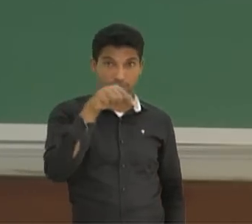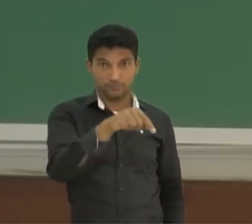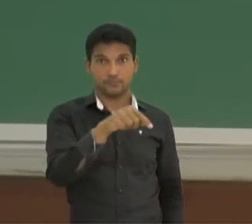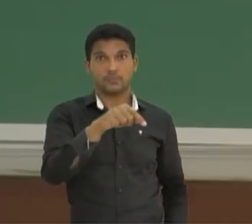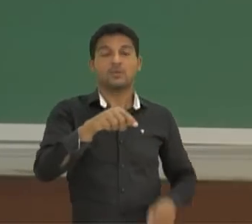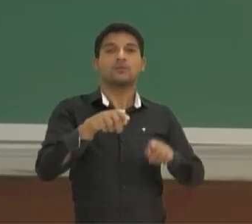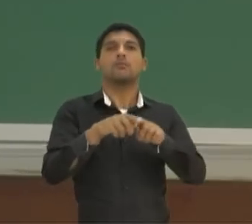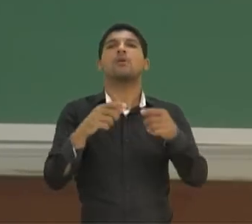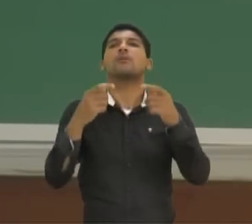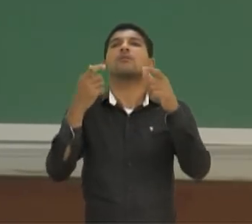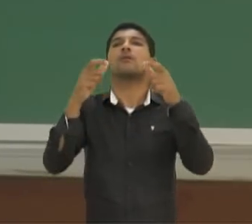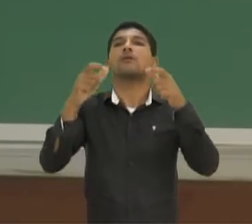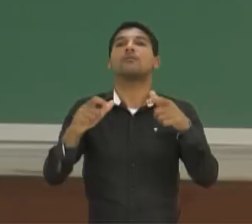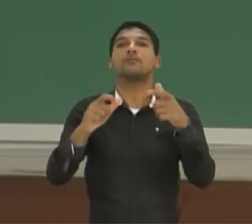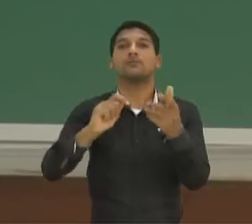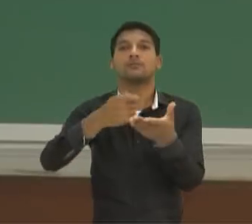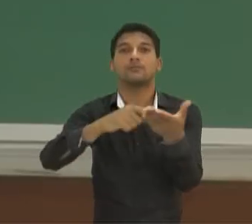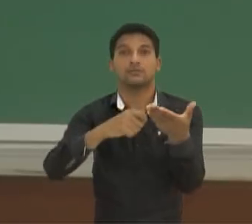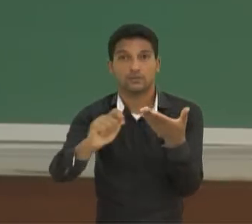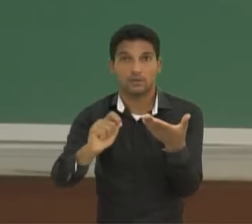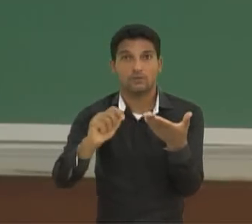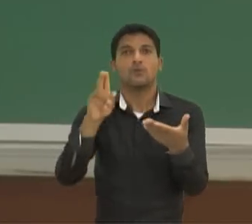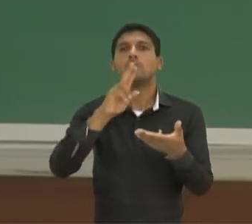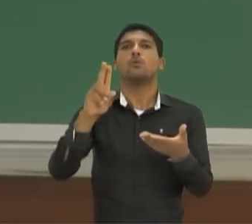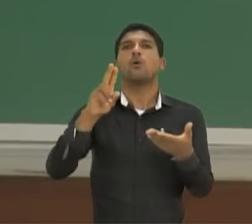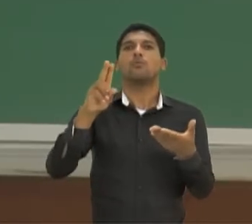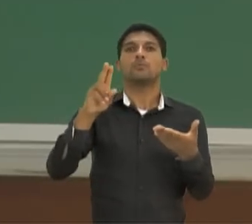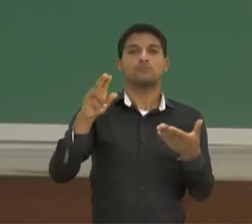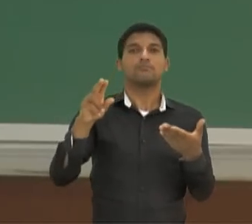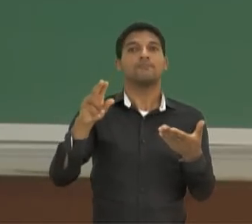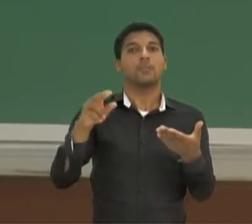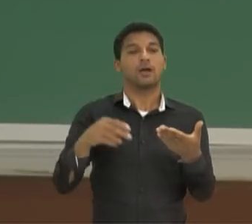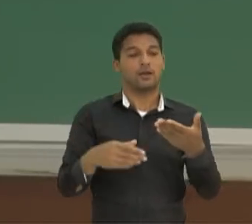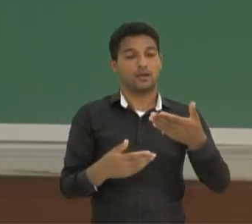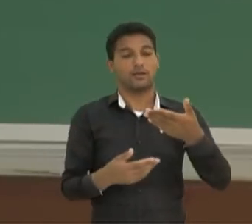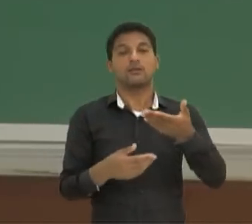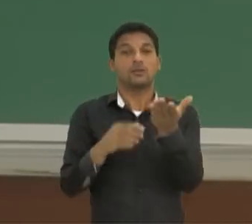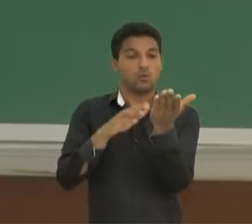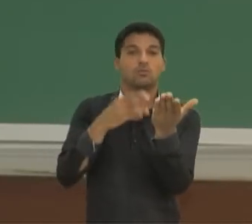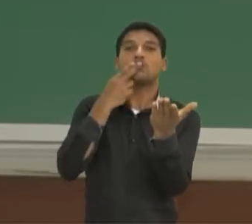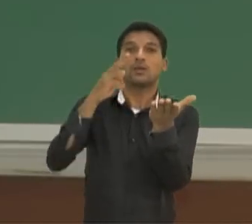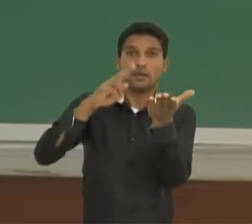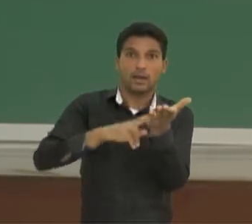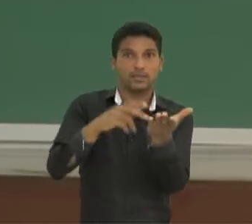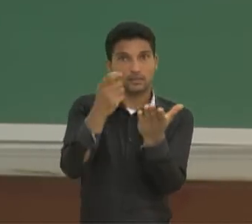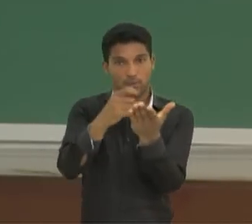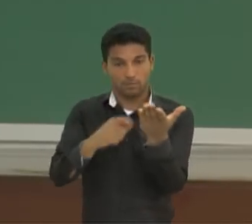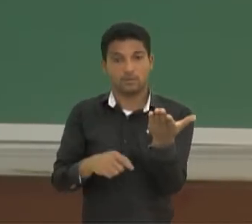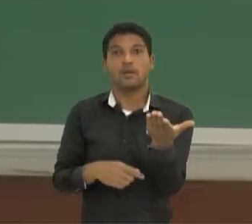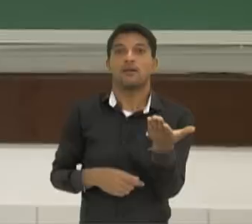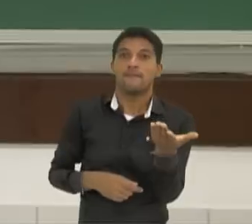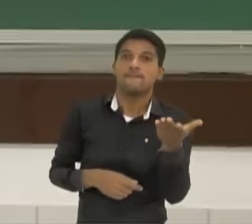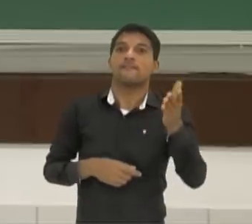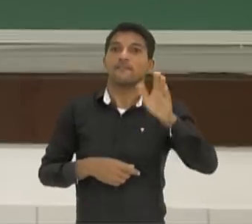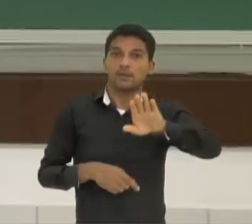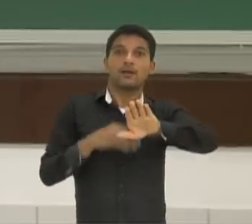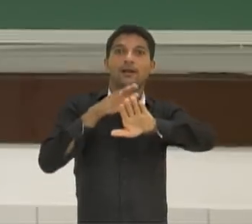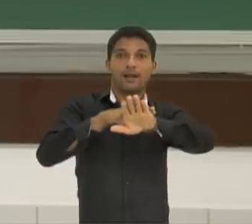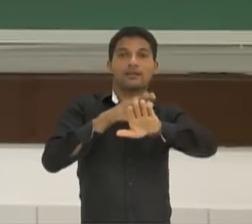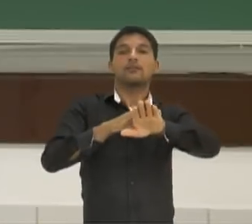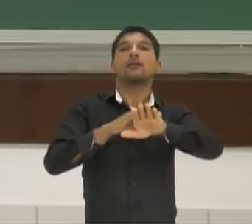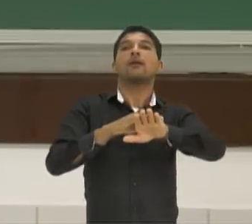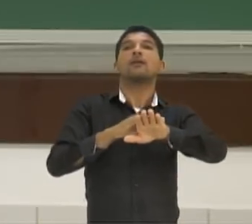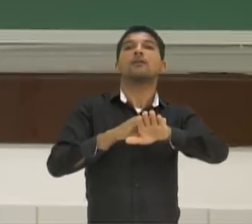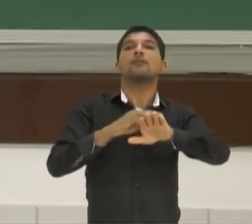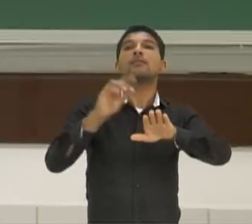num envelope, num material impresso, a gente vai escrever no verso. Então, geralmente, quando a gente compra ali um envelope específico de carta, já vem,